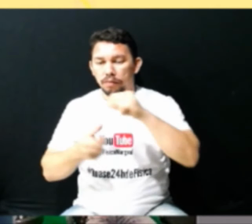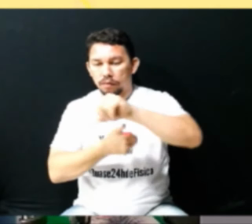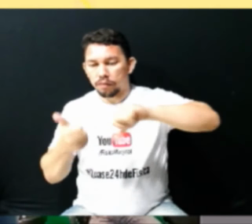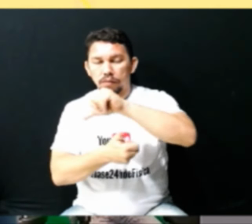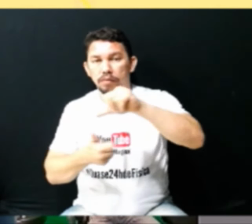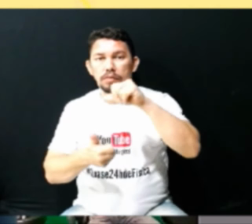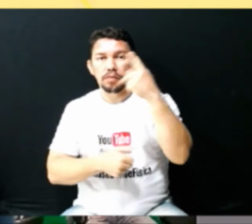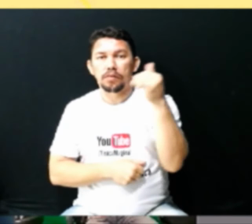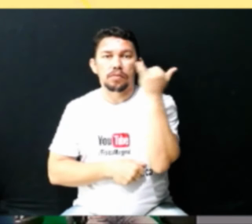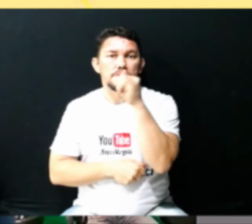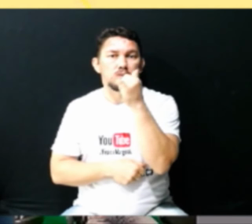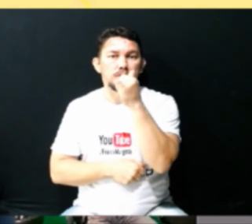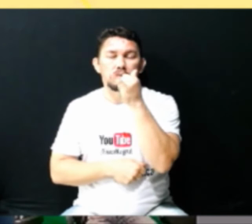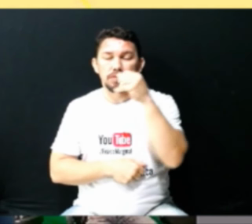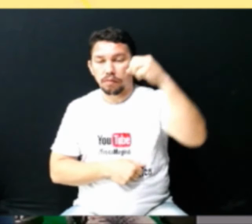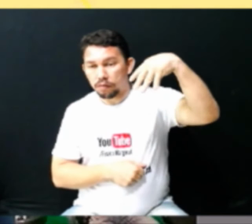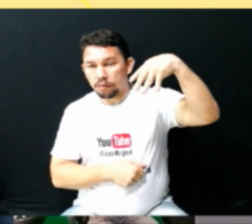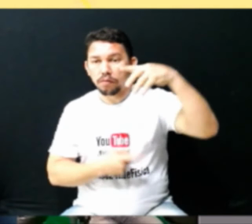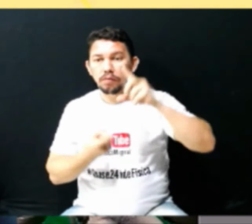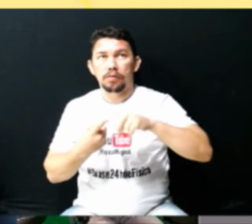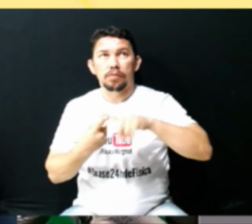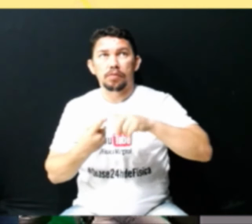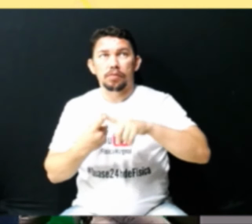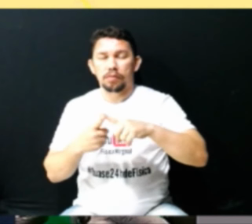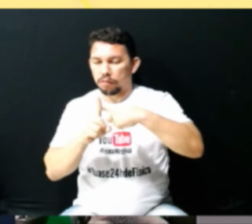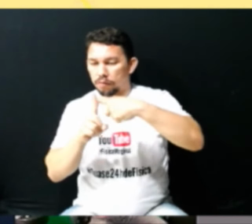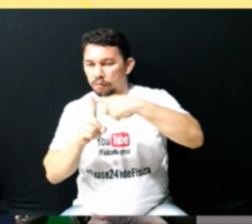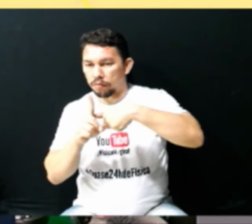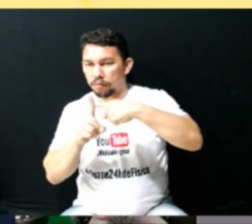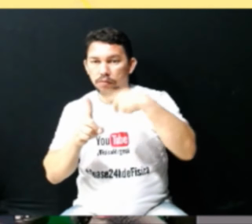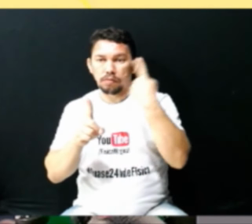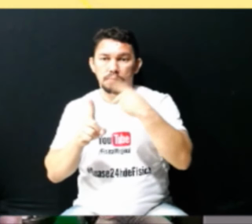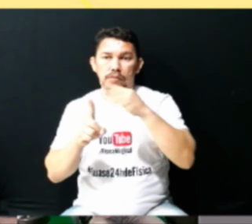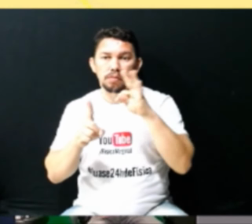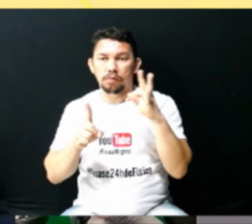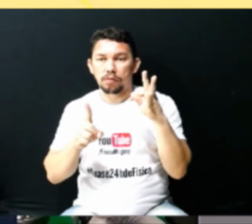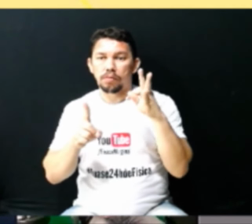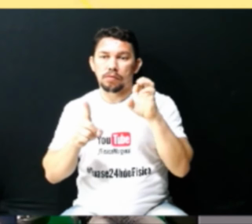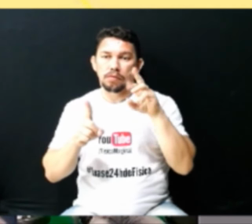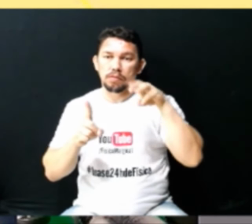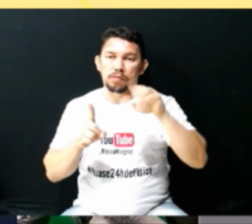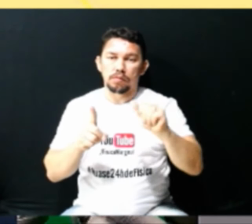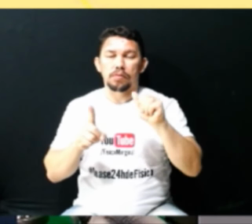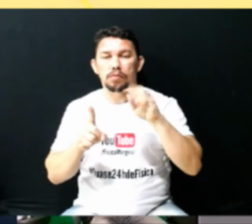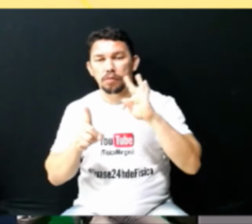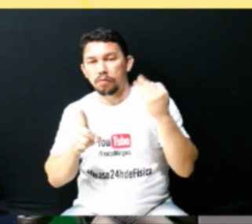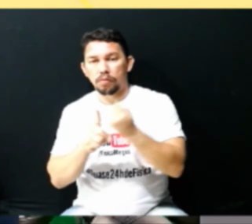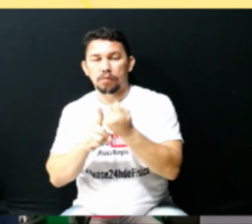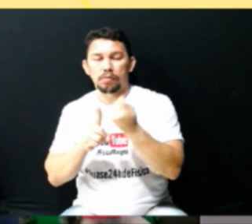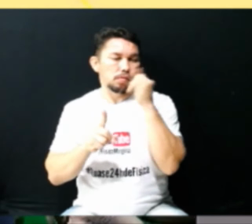energia luminosa, mas também energia térmica. Todo dispositivo elétrico